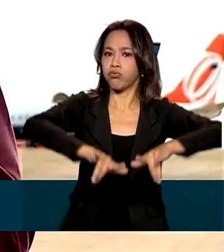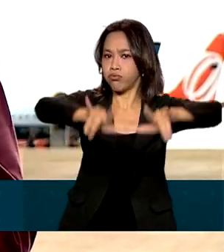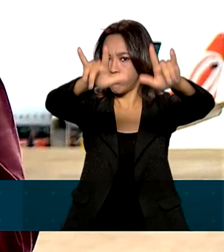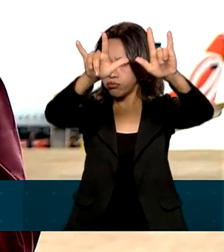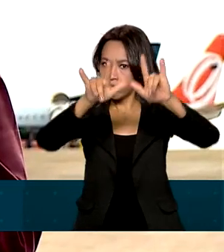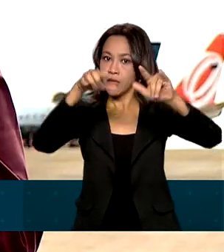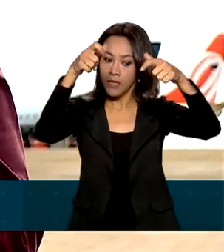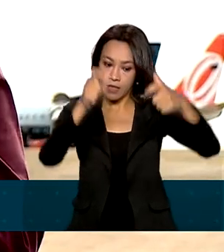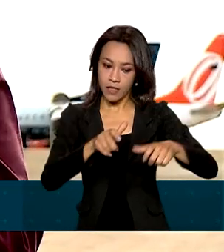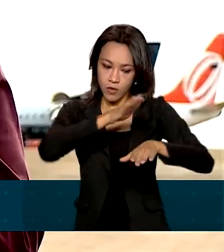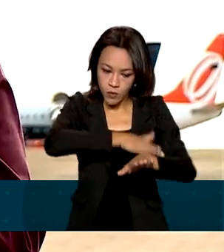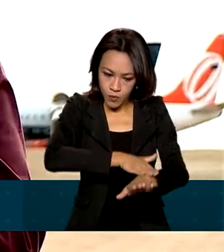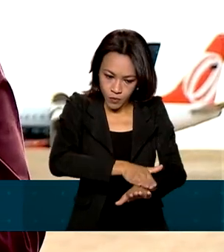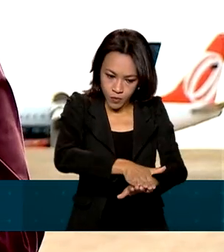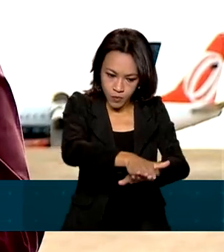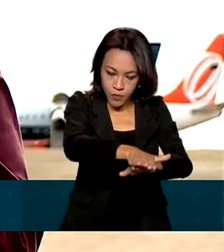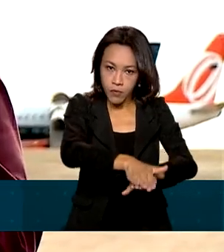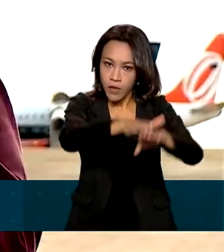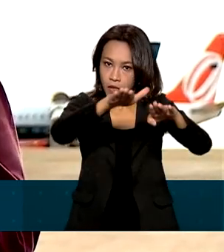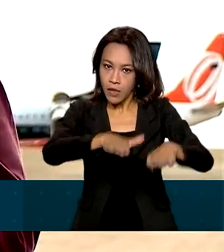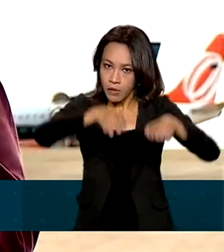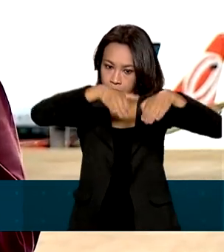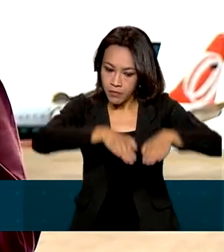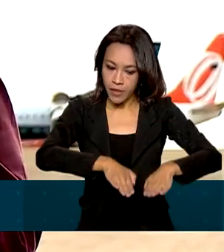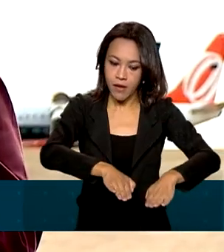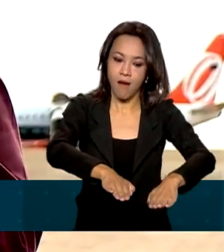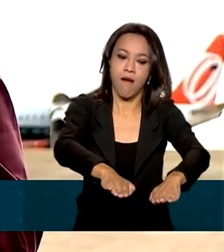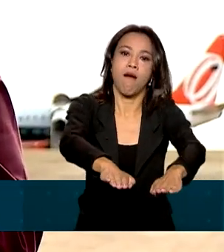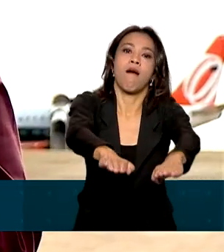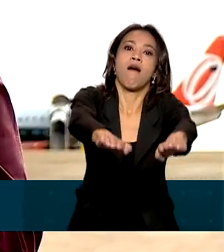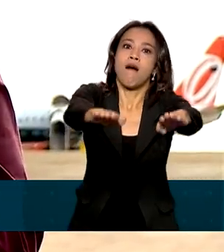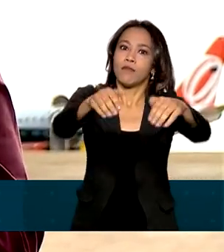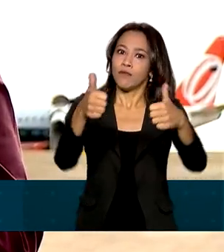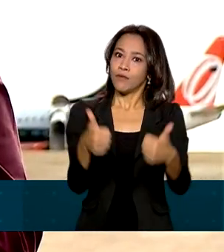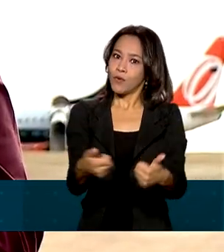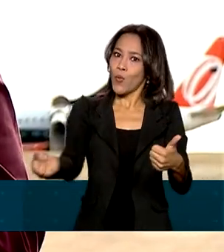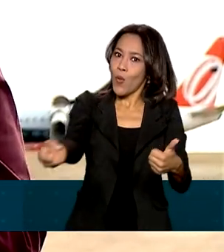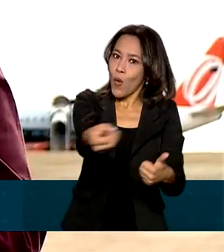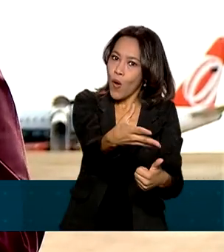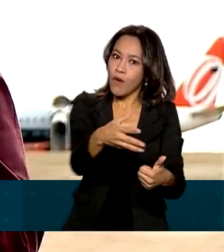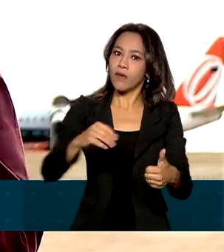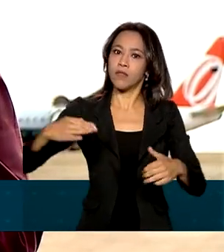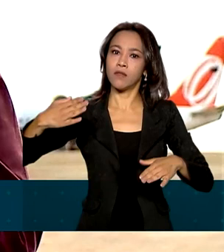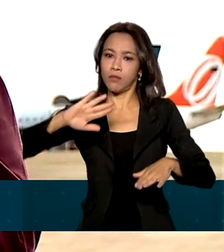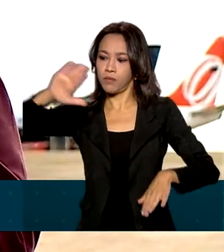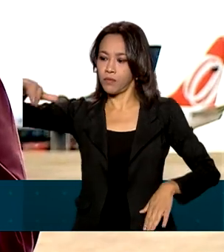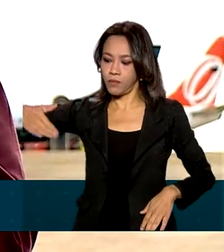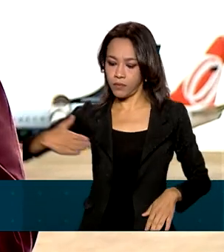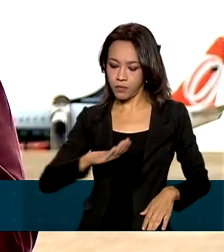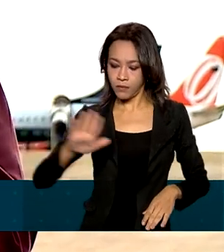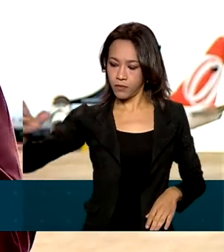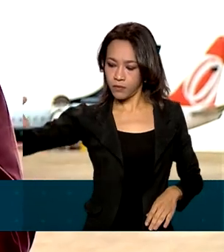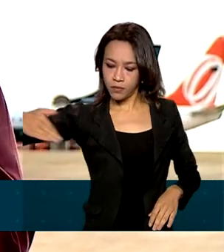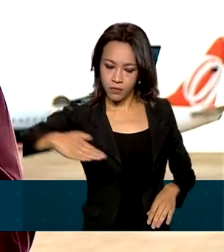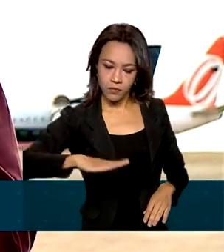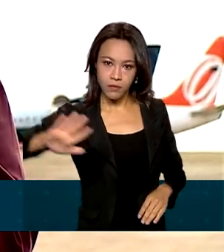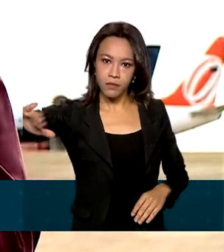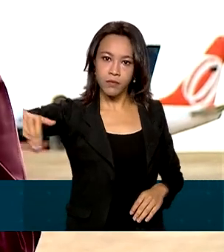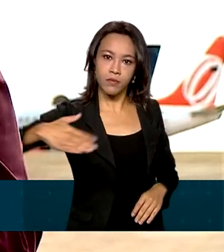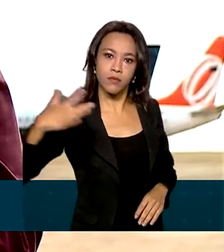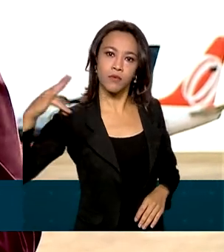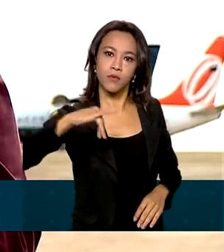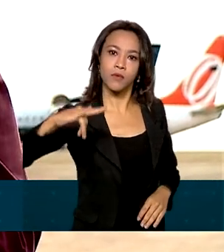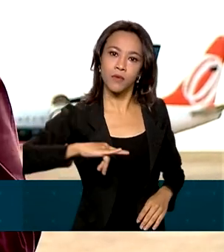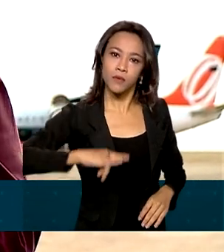a pista de pouso foi ampliada o pátio de aeronaves também ganhou novas vagas e toda a iluminação foi